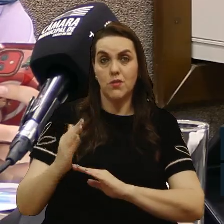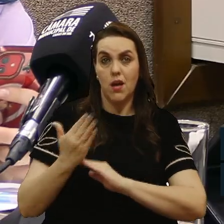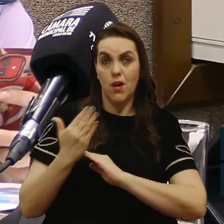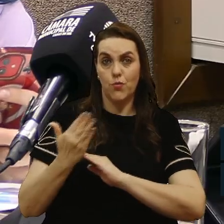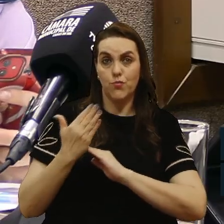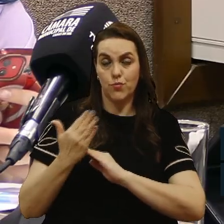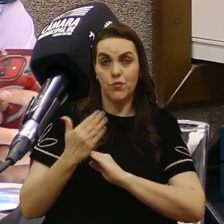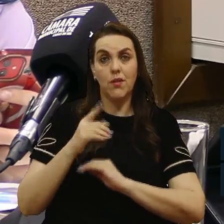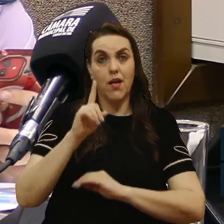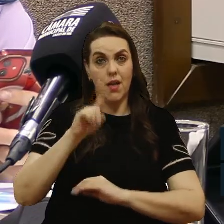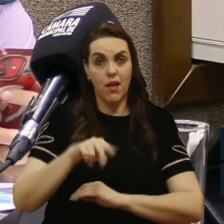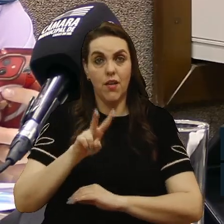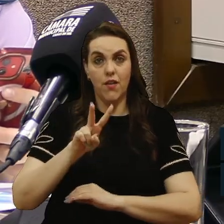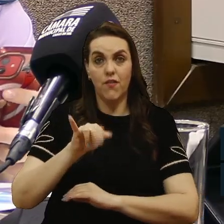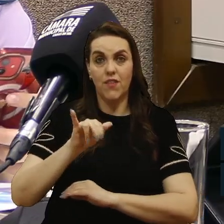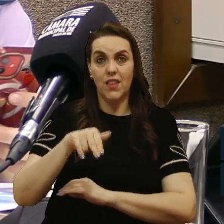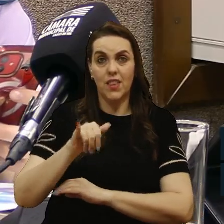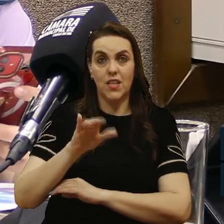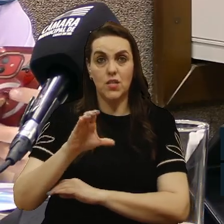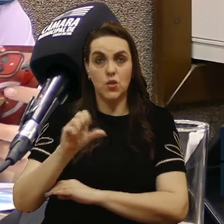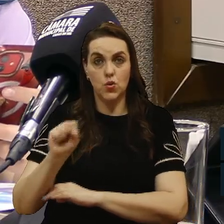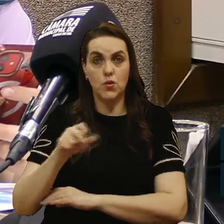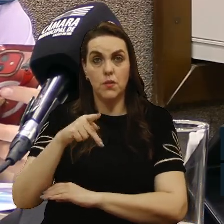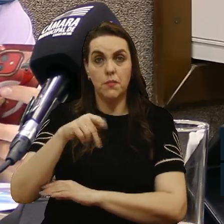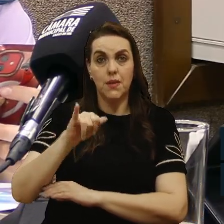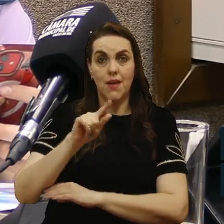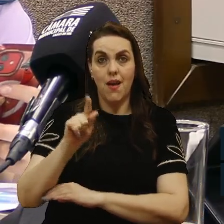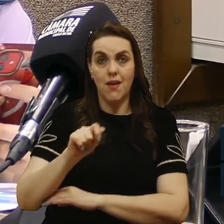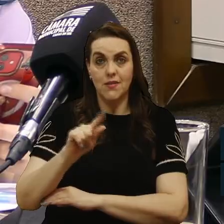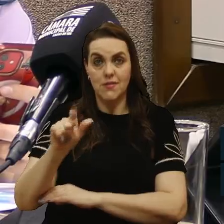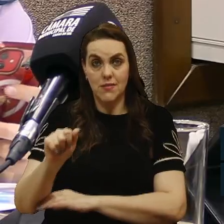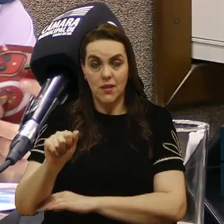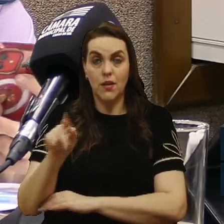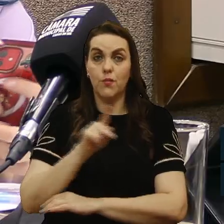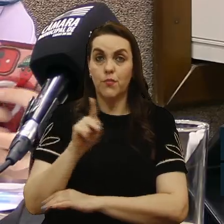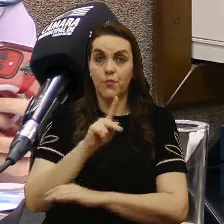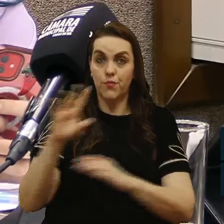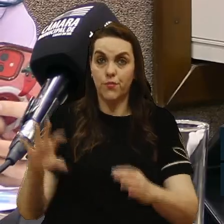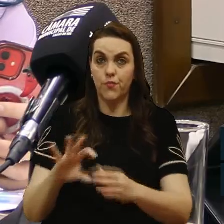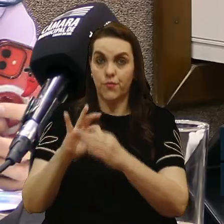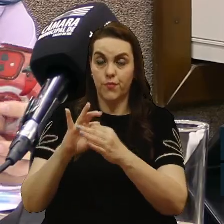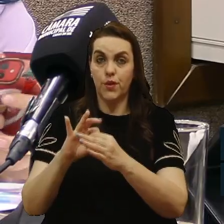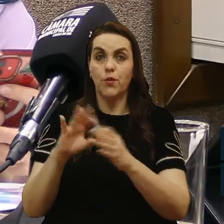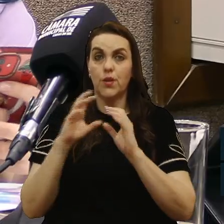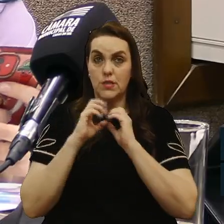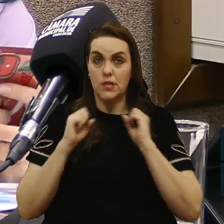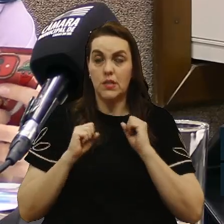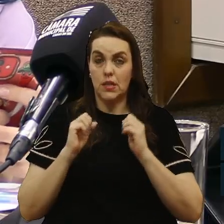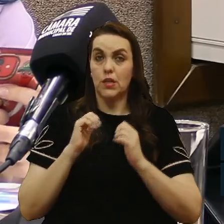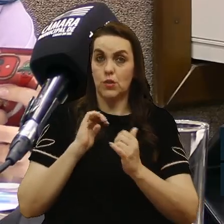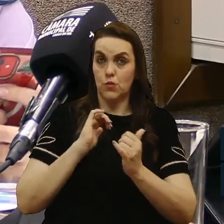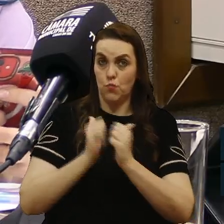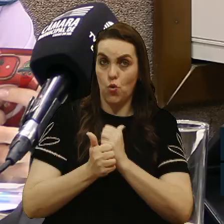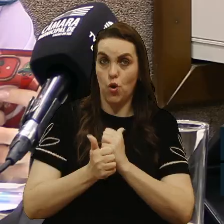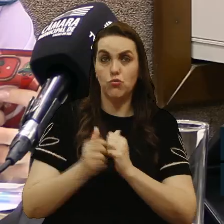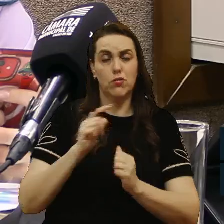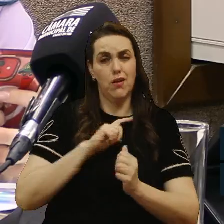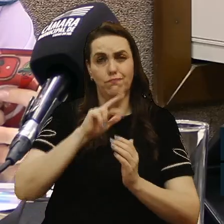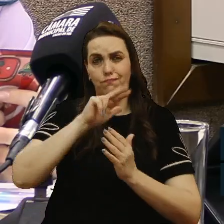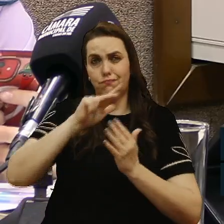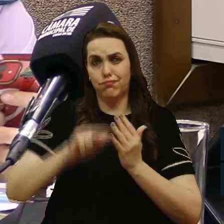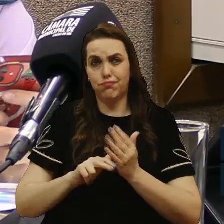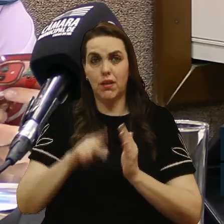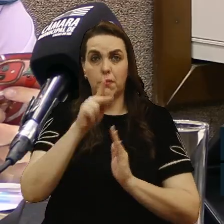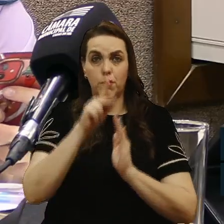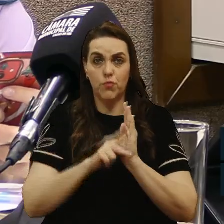Andressa, que é o Vinícius Piazza, professor, que hoje está vinculado à Secretaria de Esporte, que tem diversos projetos também que auxiliam a